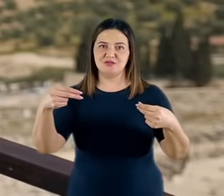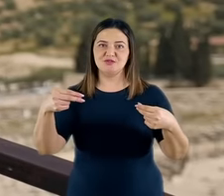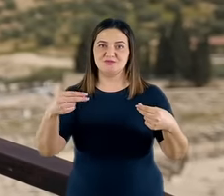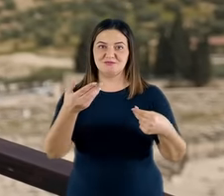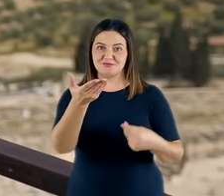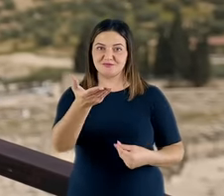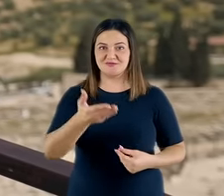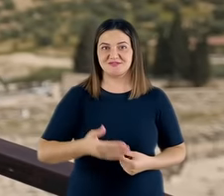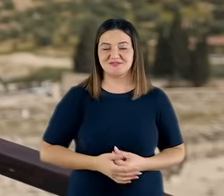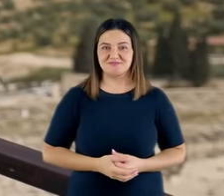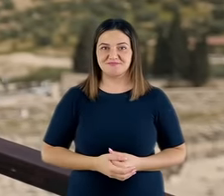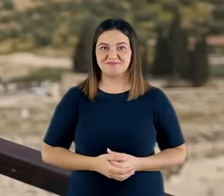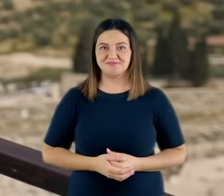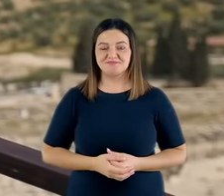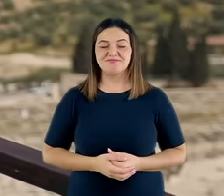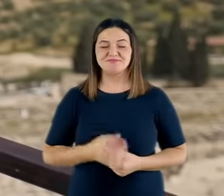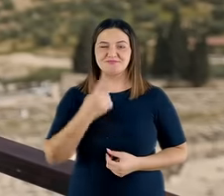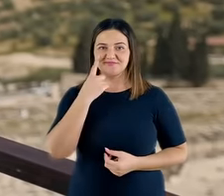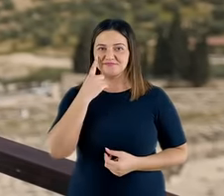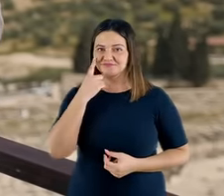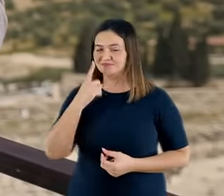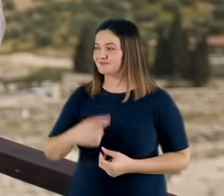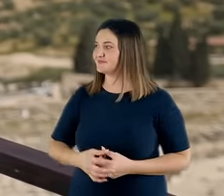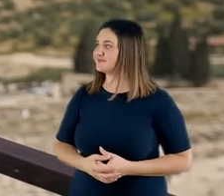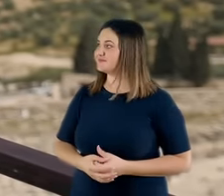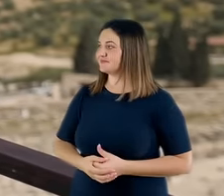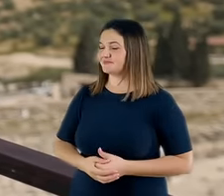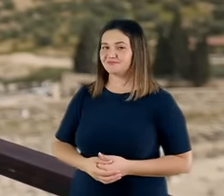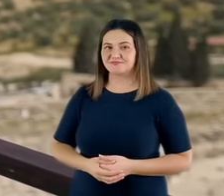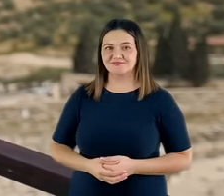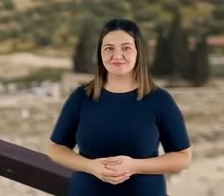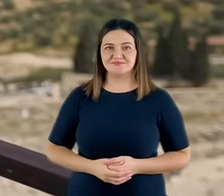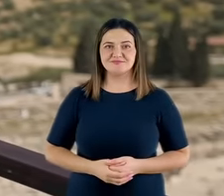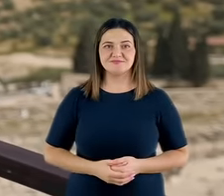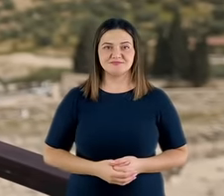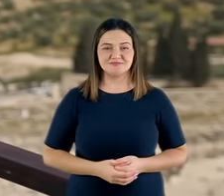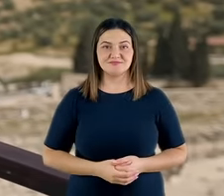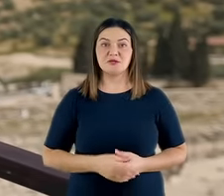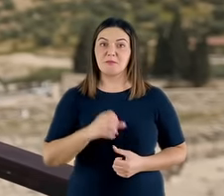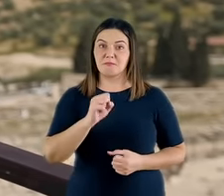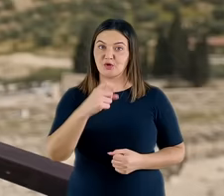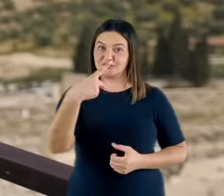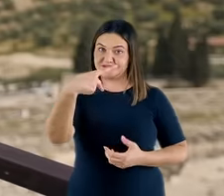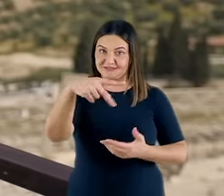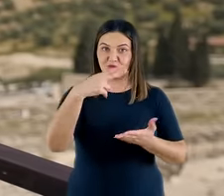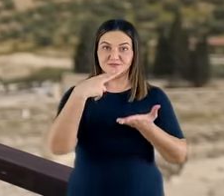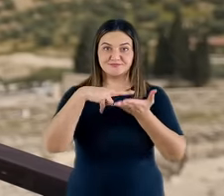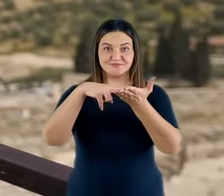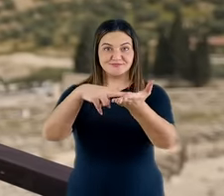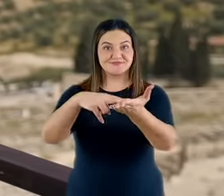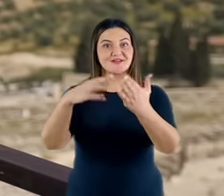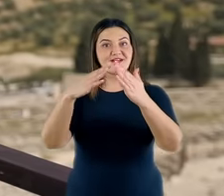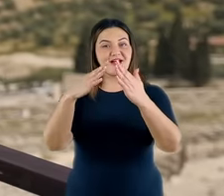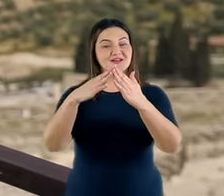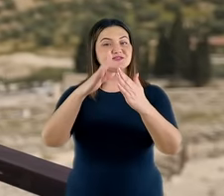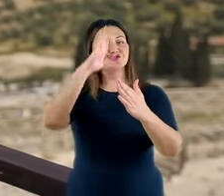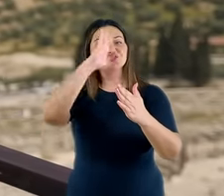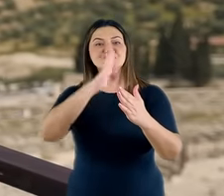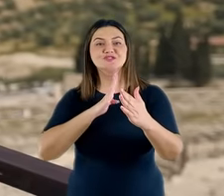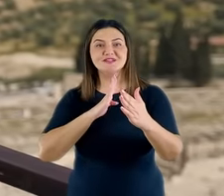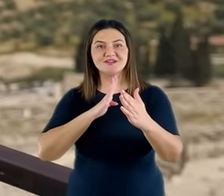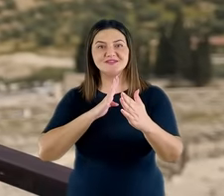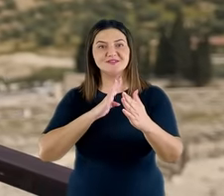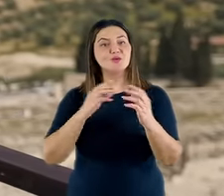Tempo e dos Anjos da Esperança. Estou falando do Guia de Estudos Evidências, que está aqui na minha mão, mas pode ser seu hoje,